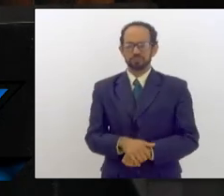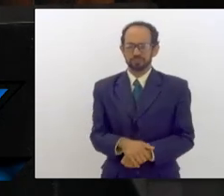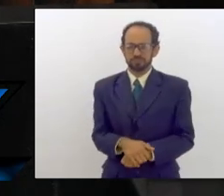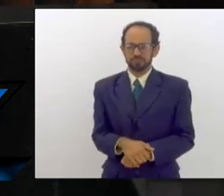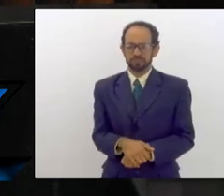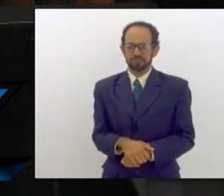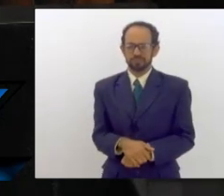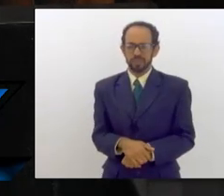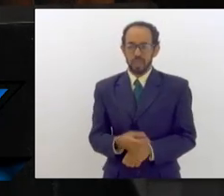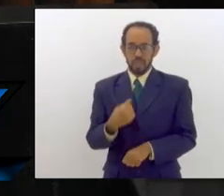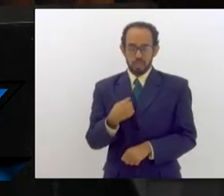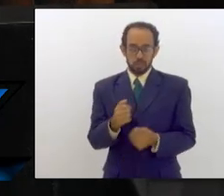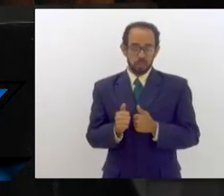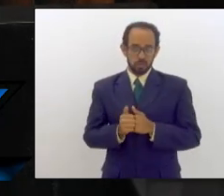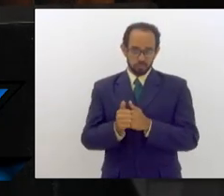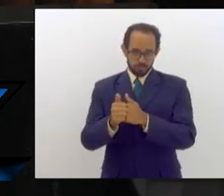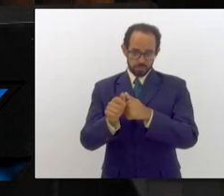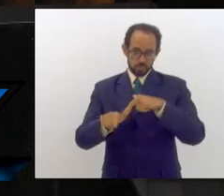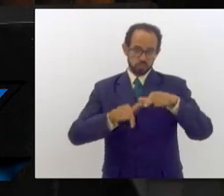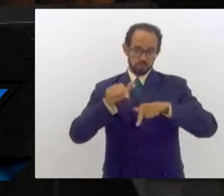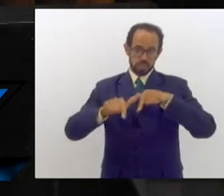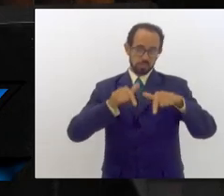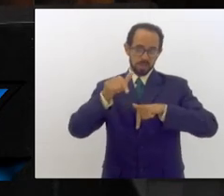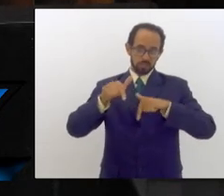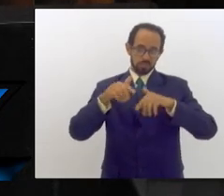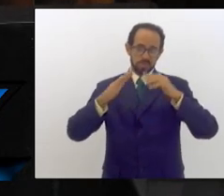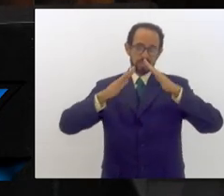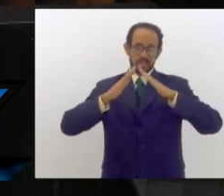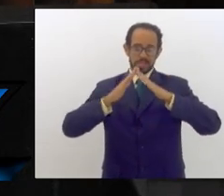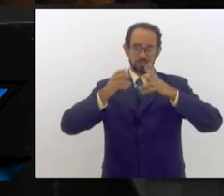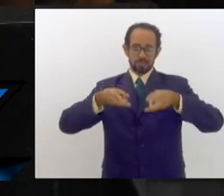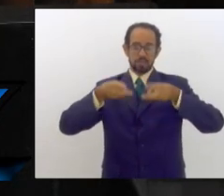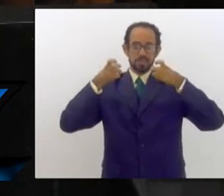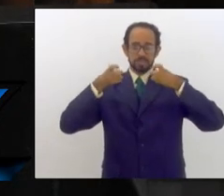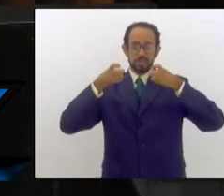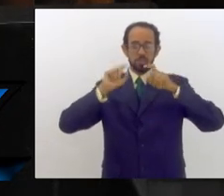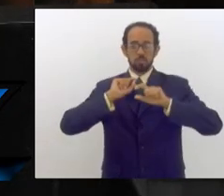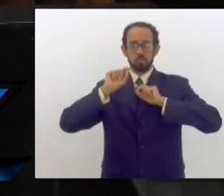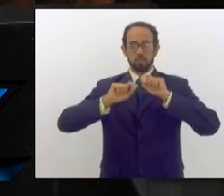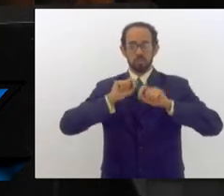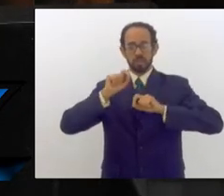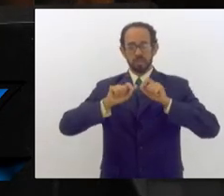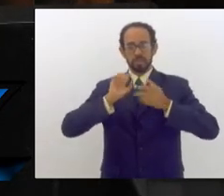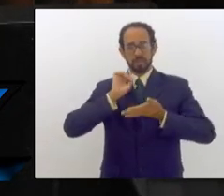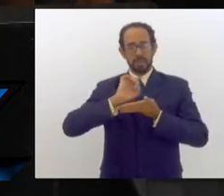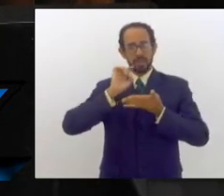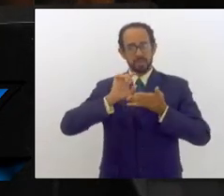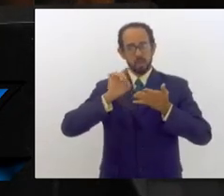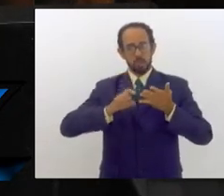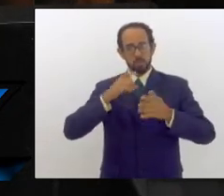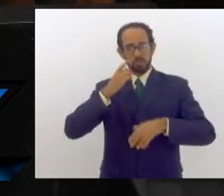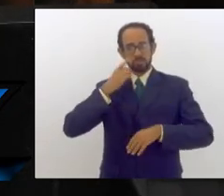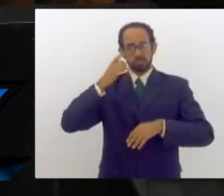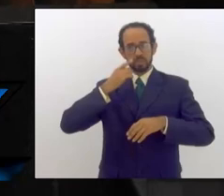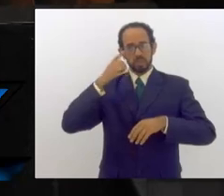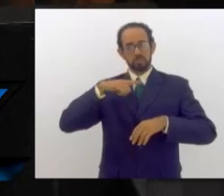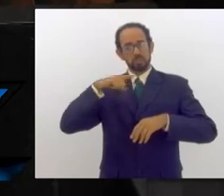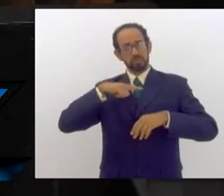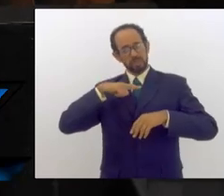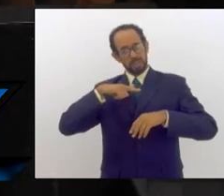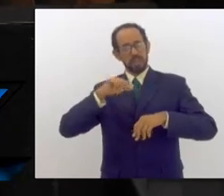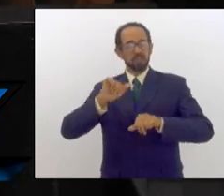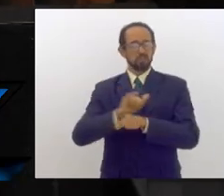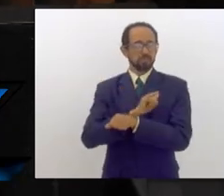eu tenho acompanhado os trabalhos dessa casa e tem verificado que cada um deputado tem uma Performance